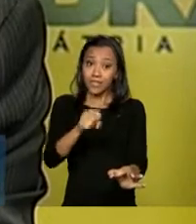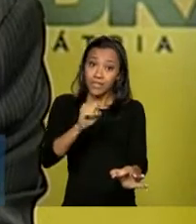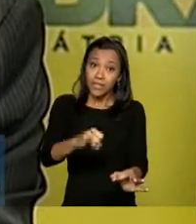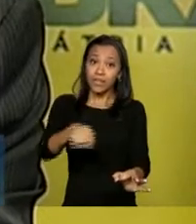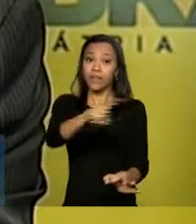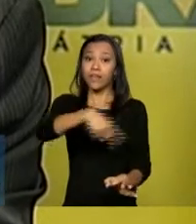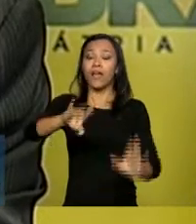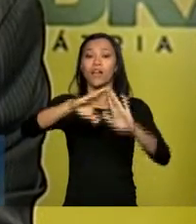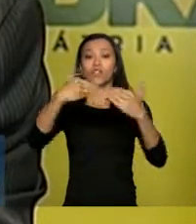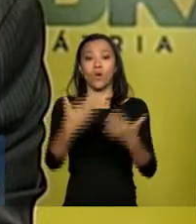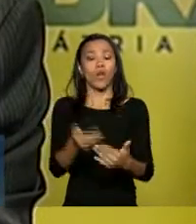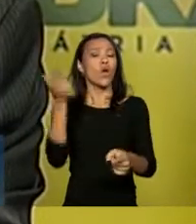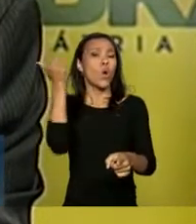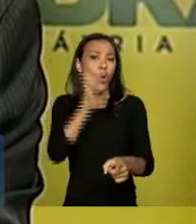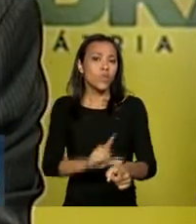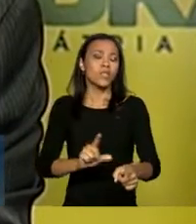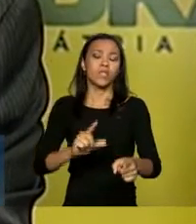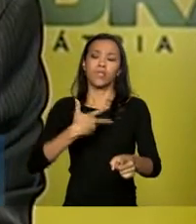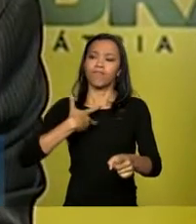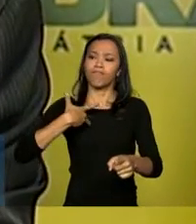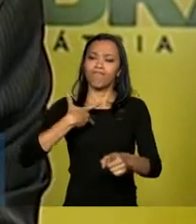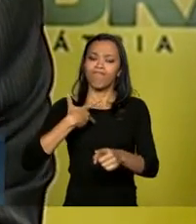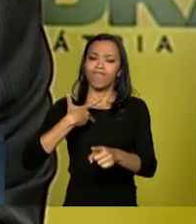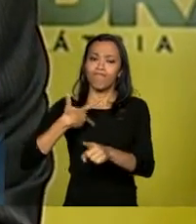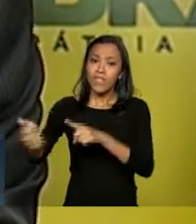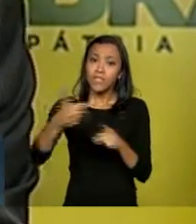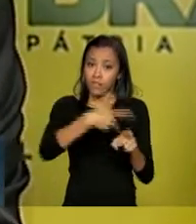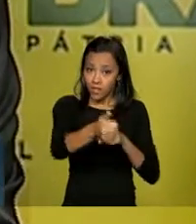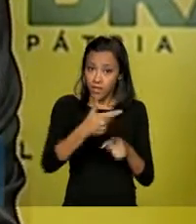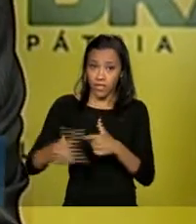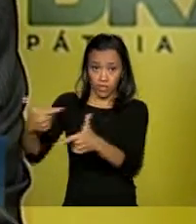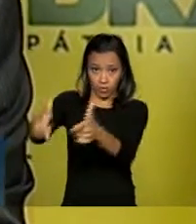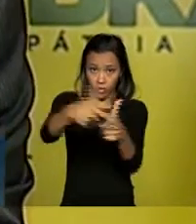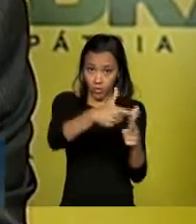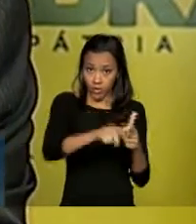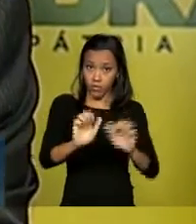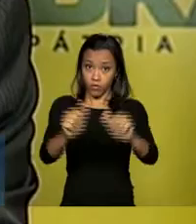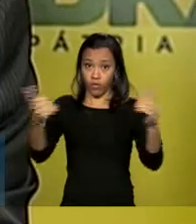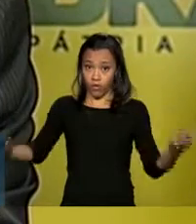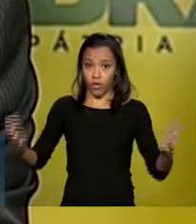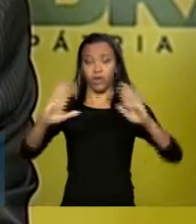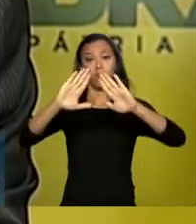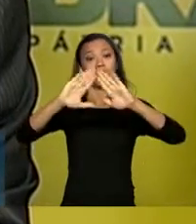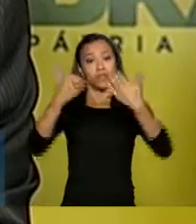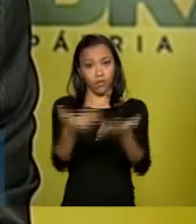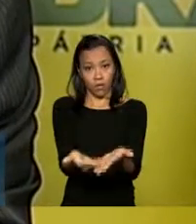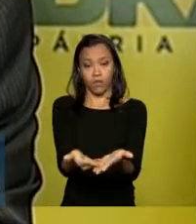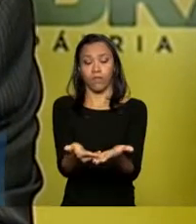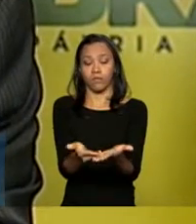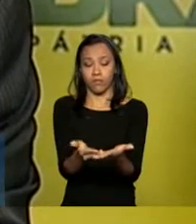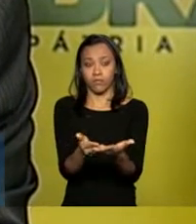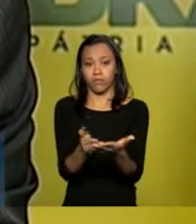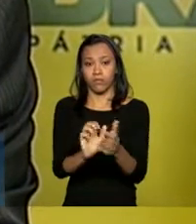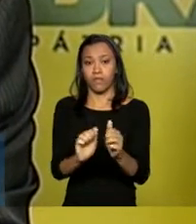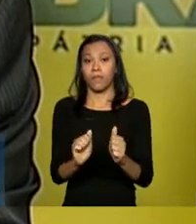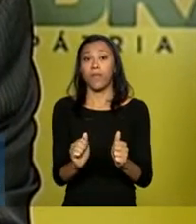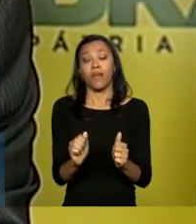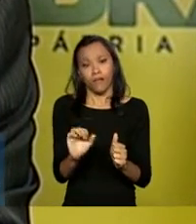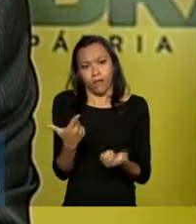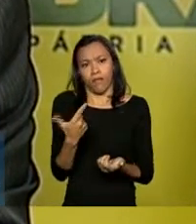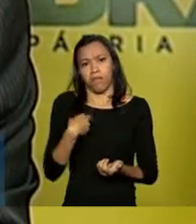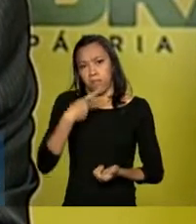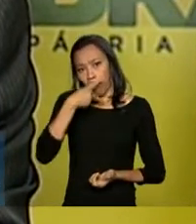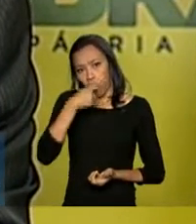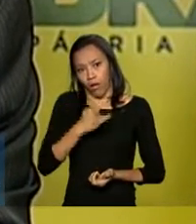reduzir, conseguir combater esses elementos iníquos de fora da escola. É claro que quando um pai